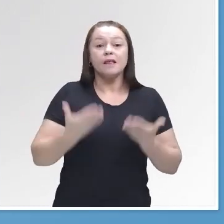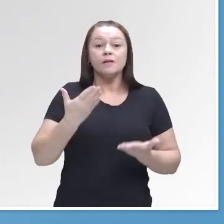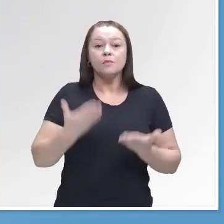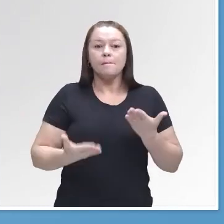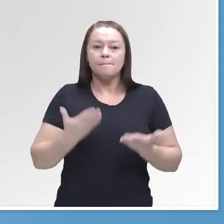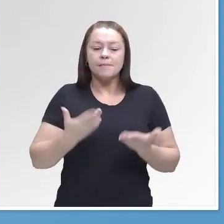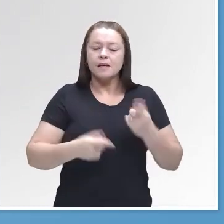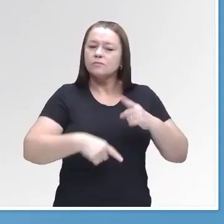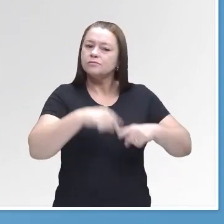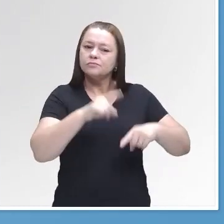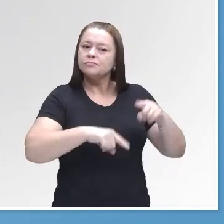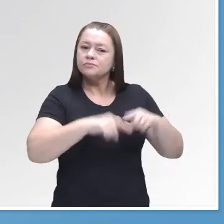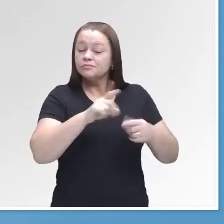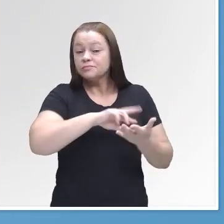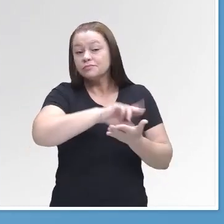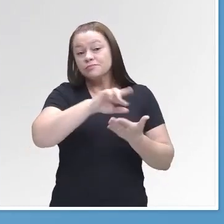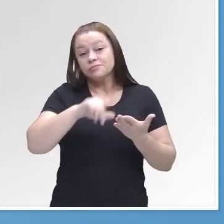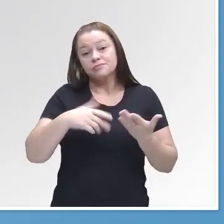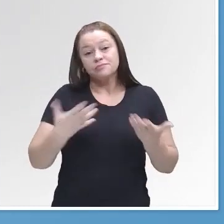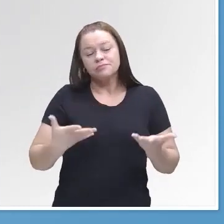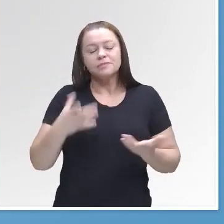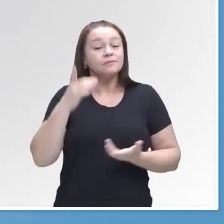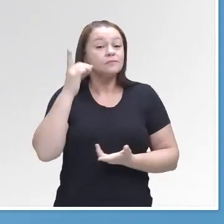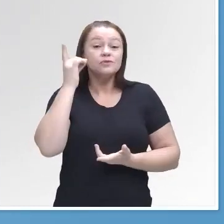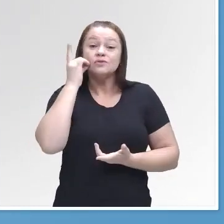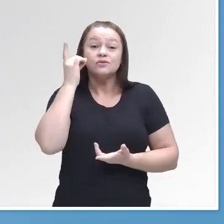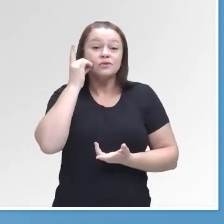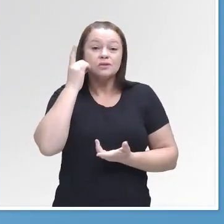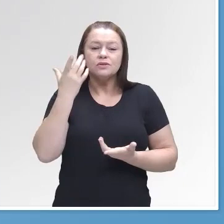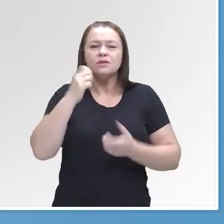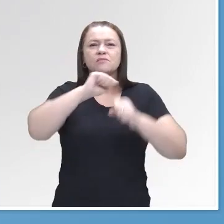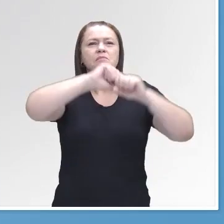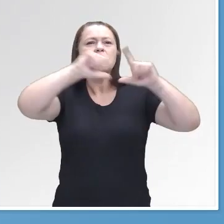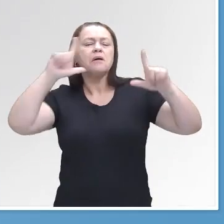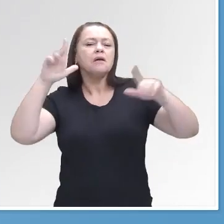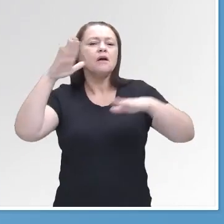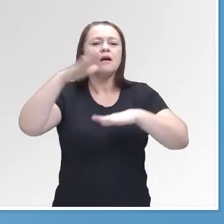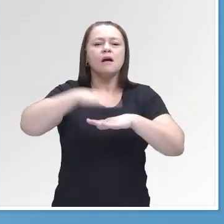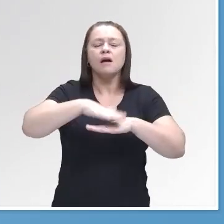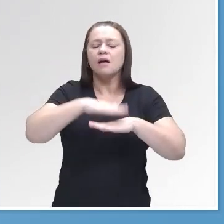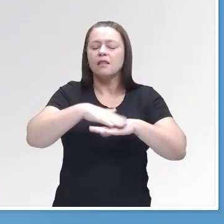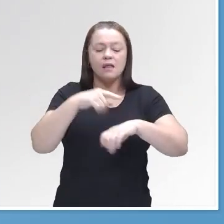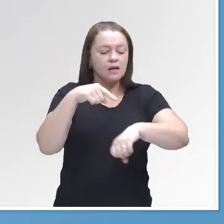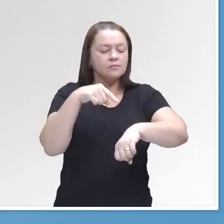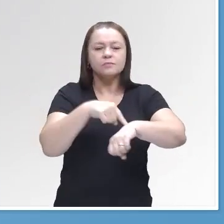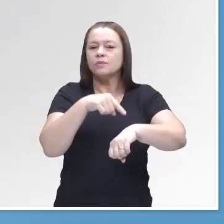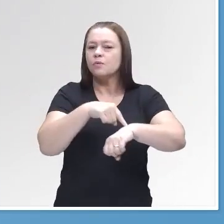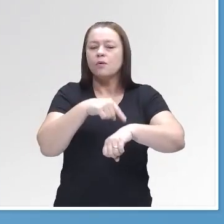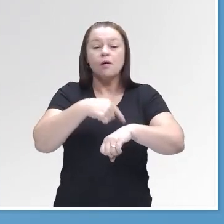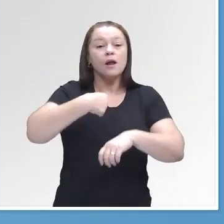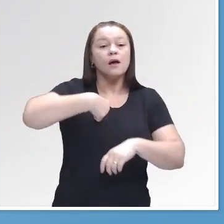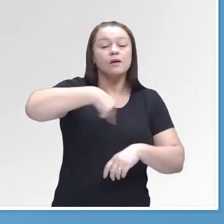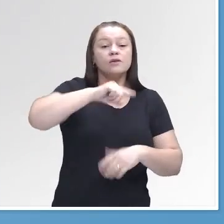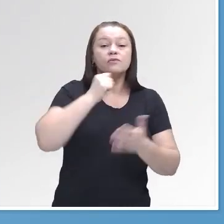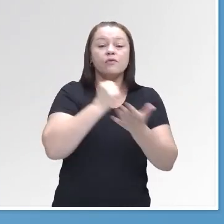corpo. Dia a dia, pela manhã, pela tarde, o horário que nós formos à